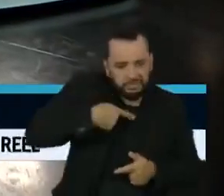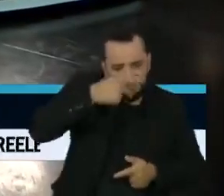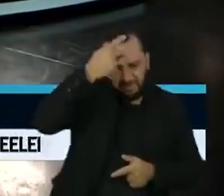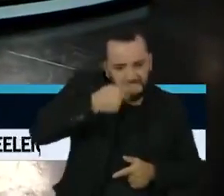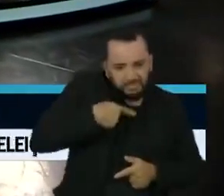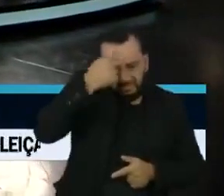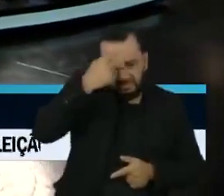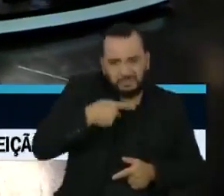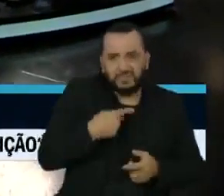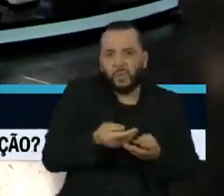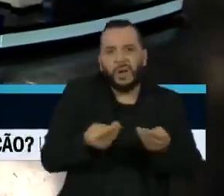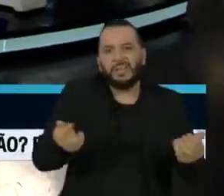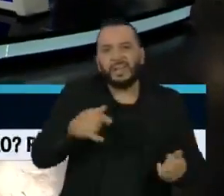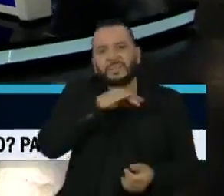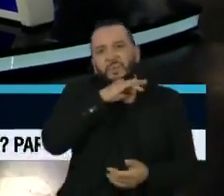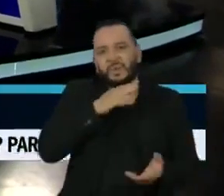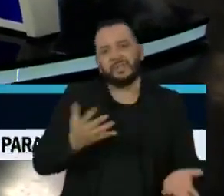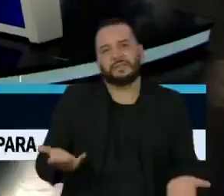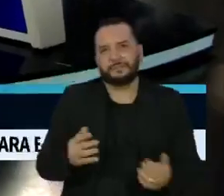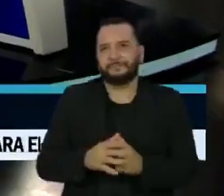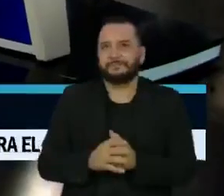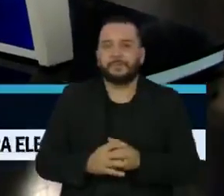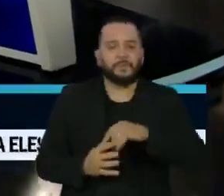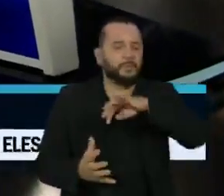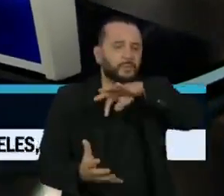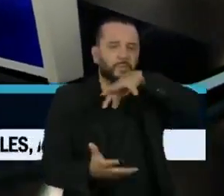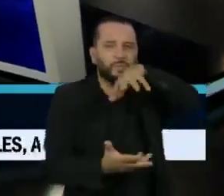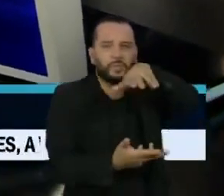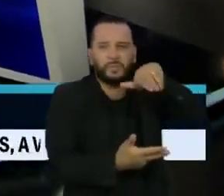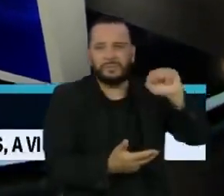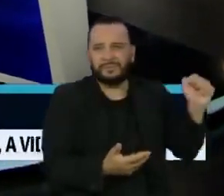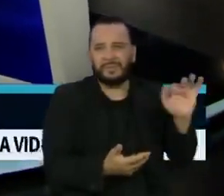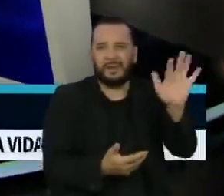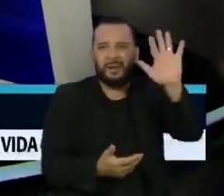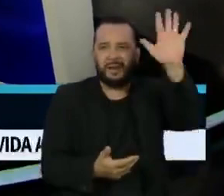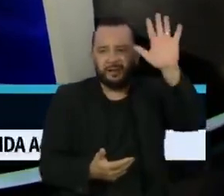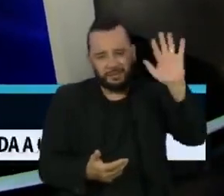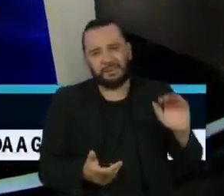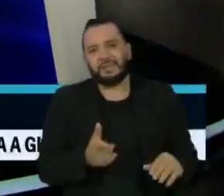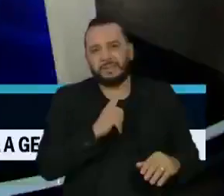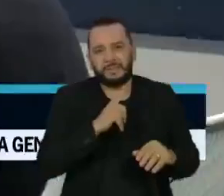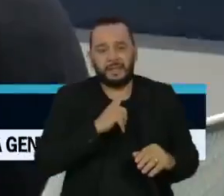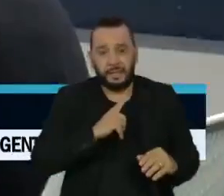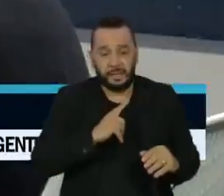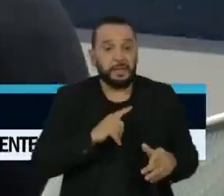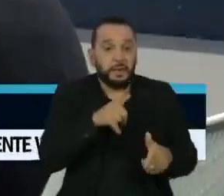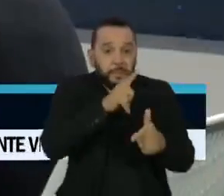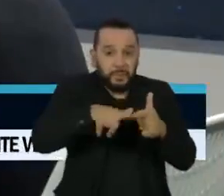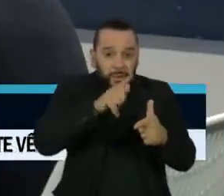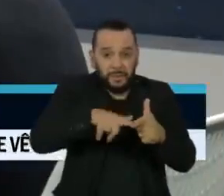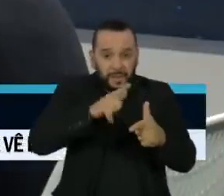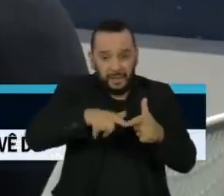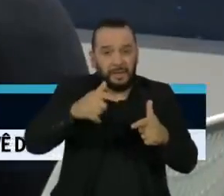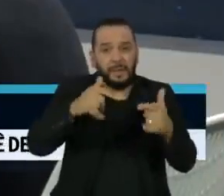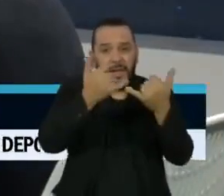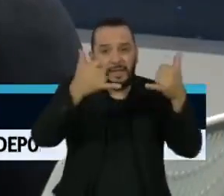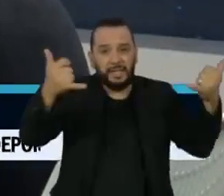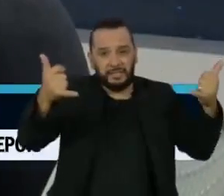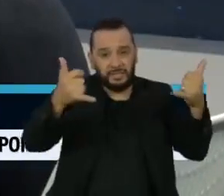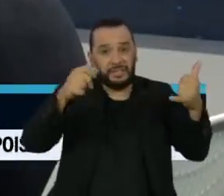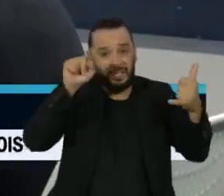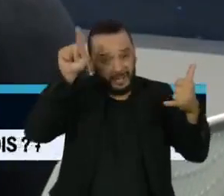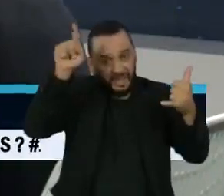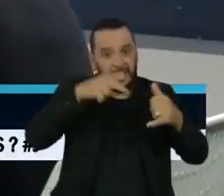a inflação é um fenômeno Mundial nas semis a crise de energia que paralisa as fábricas na China pode aumentar a pressão sobre a inflação